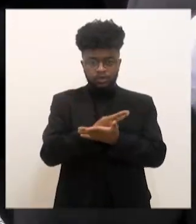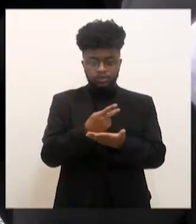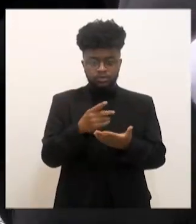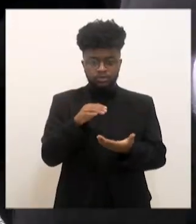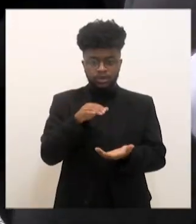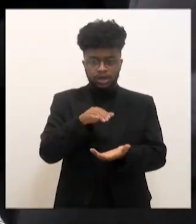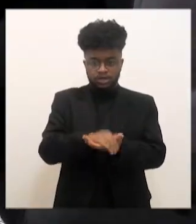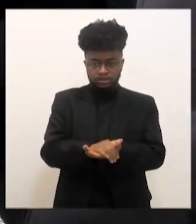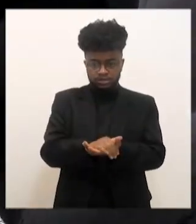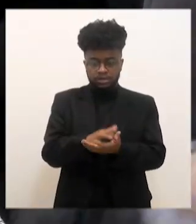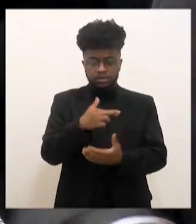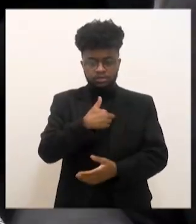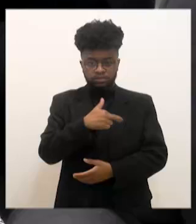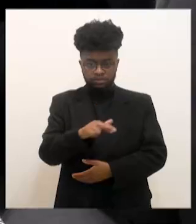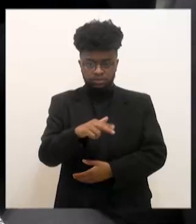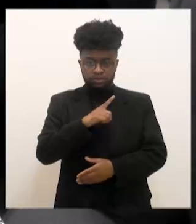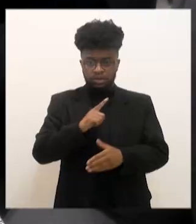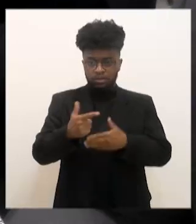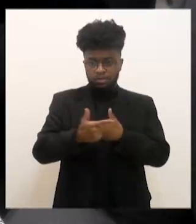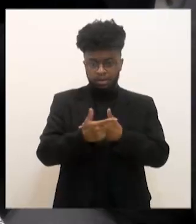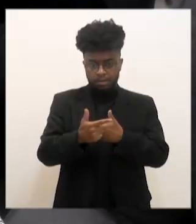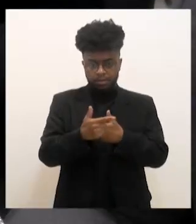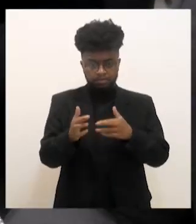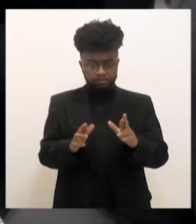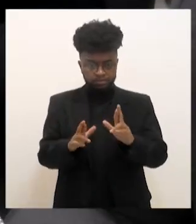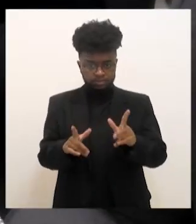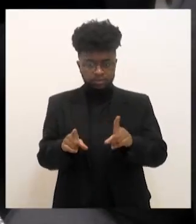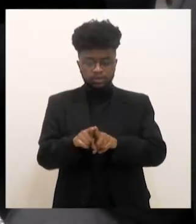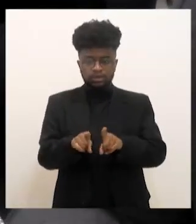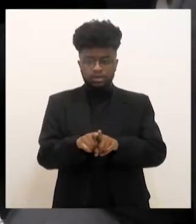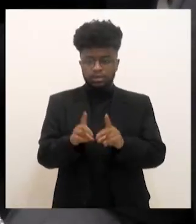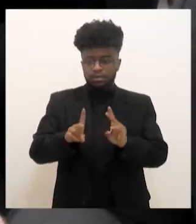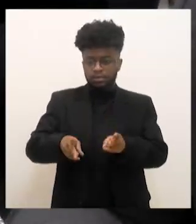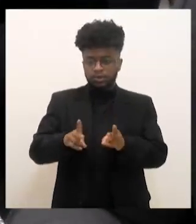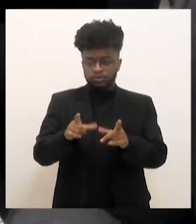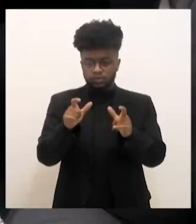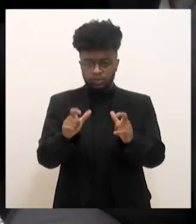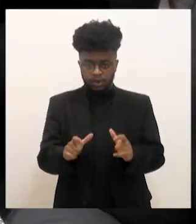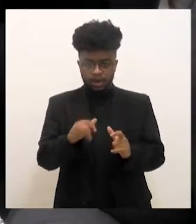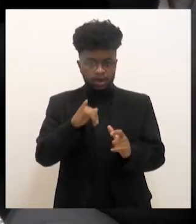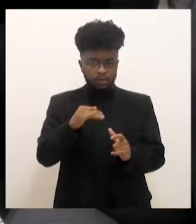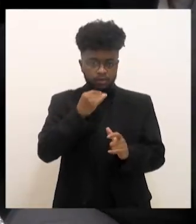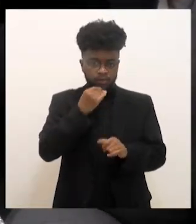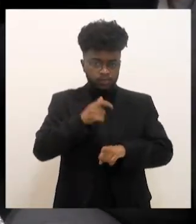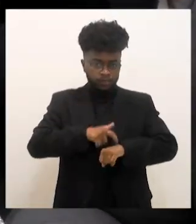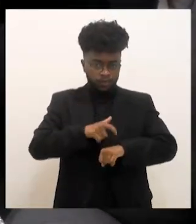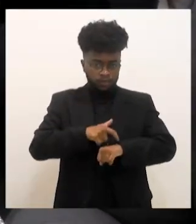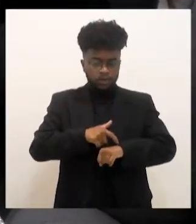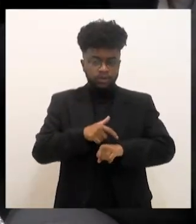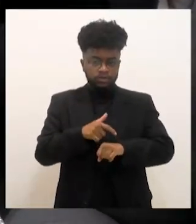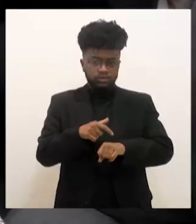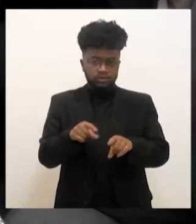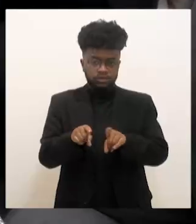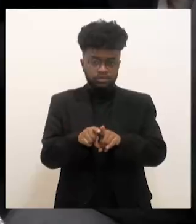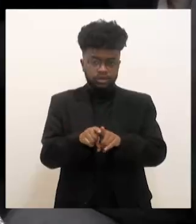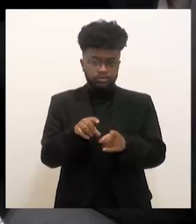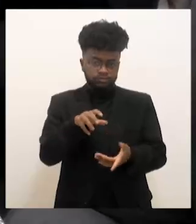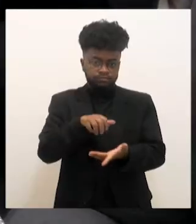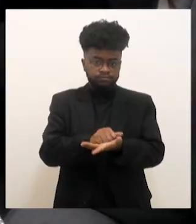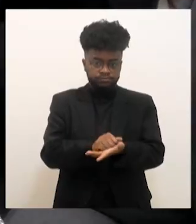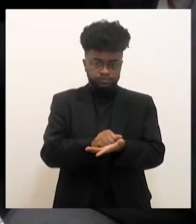religioso, que tem a sua função específica, e ali também se aproveita um momento para se configurar